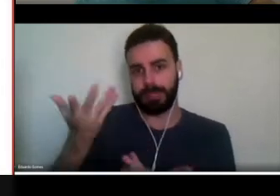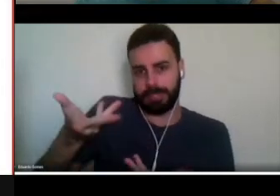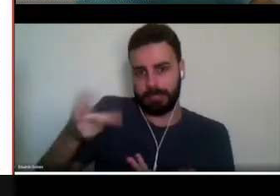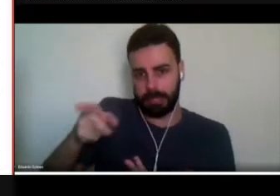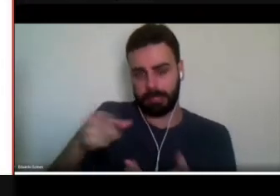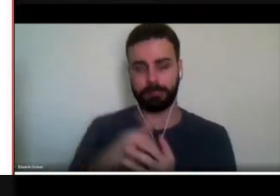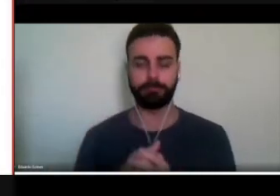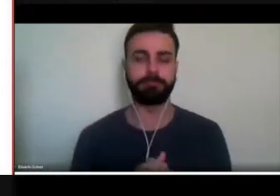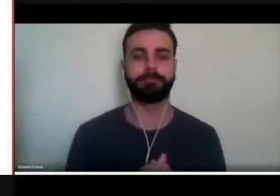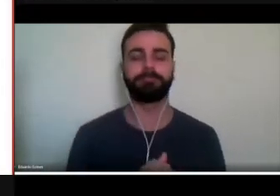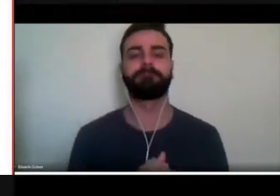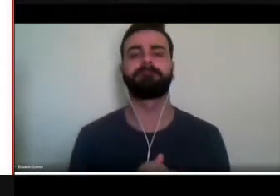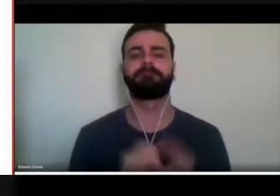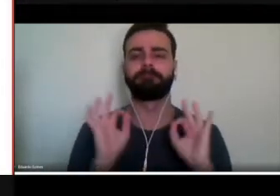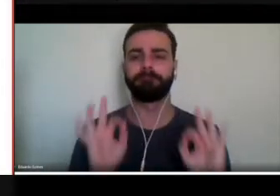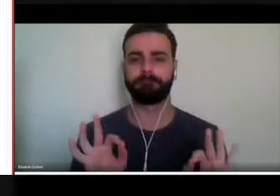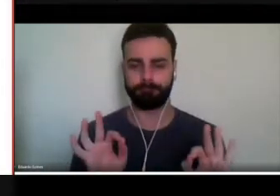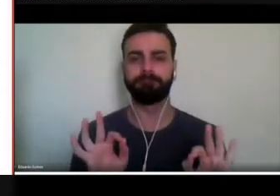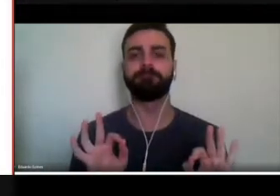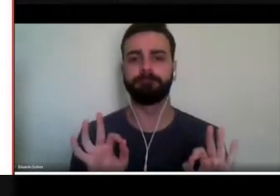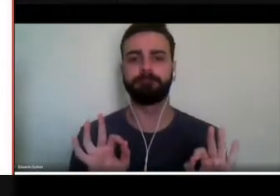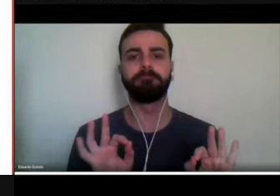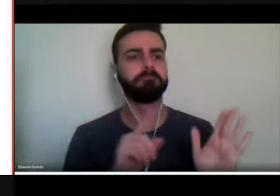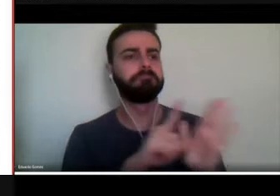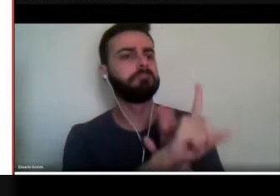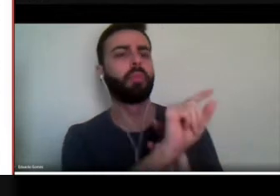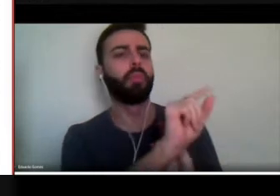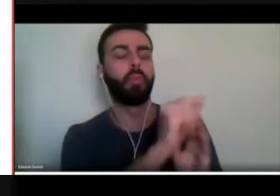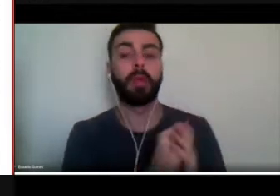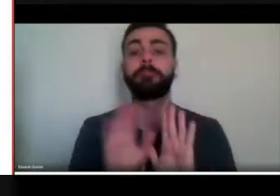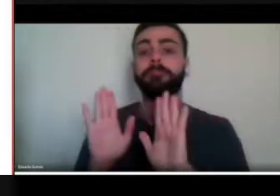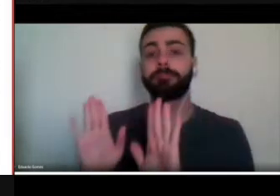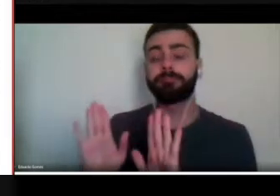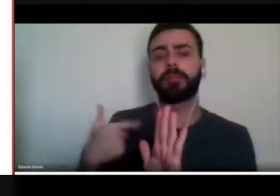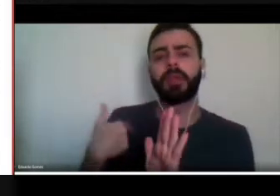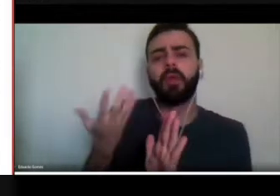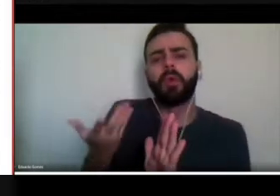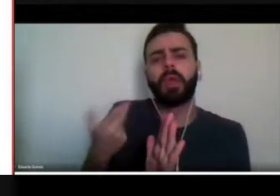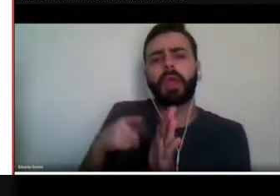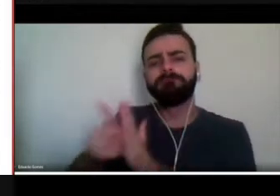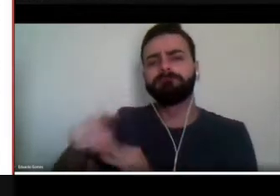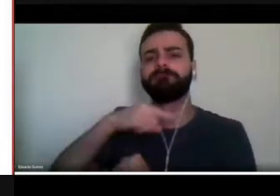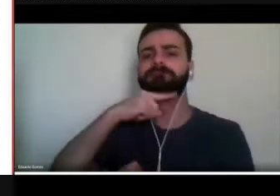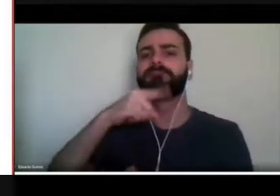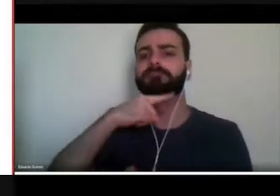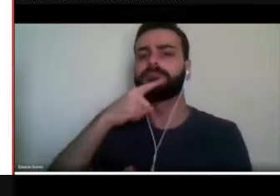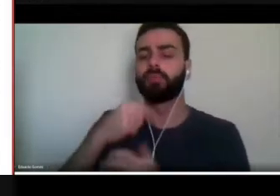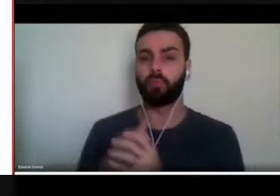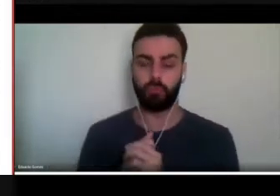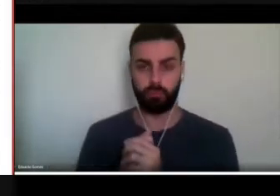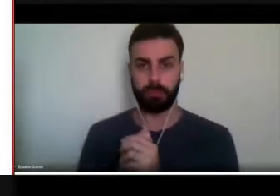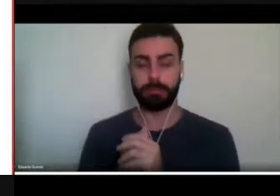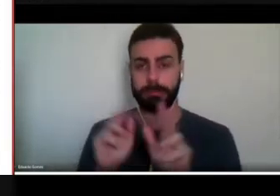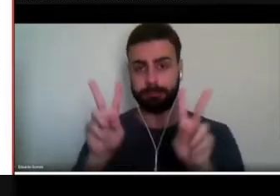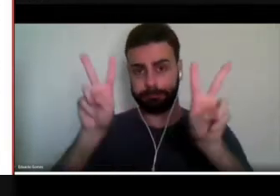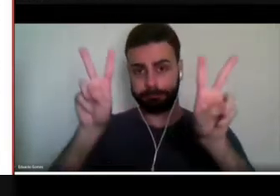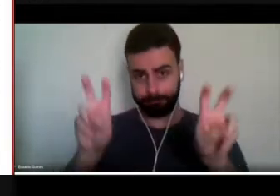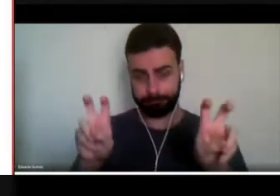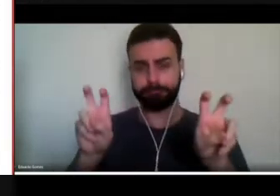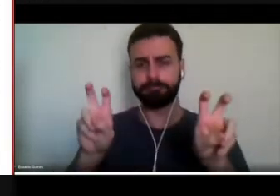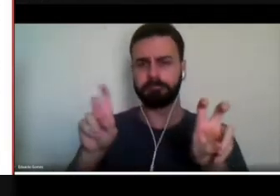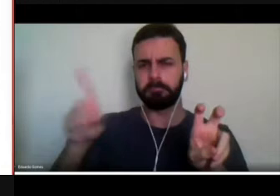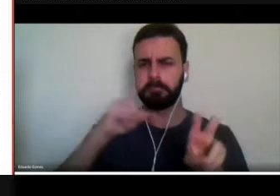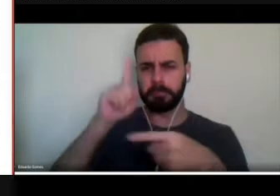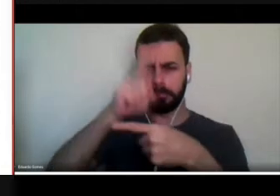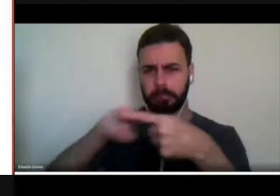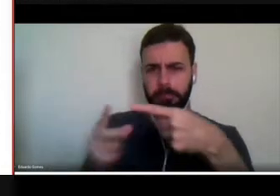Beleza? Beleza. Eu queria tirar uma dúvida a respeito. Aí você vai dividir 3,2 dividido por